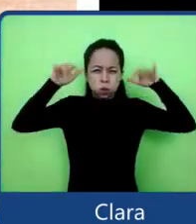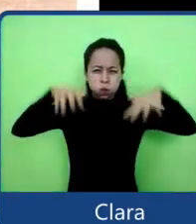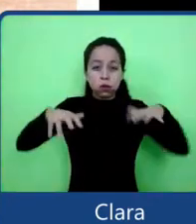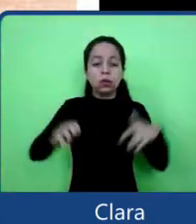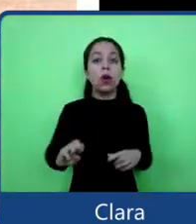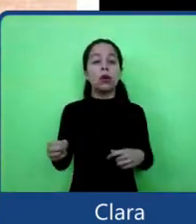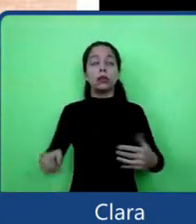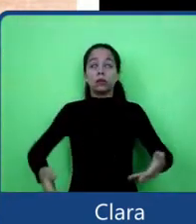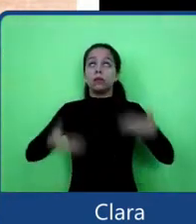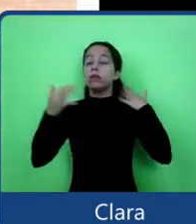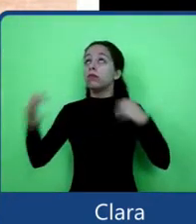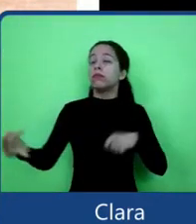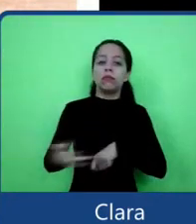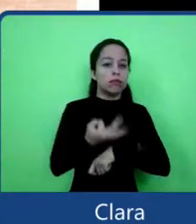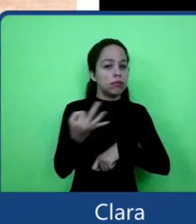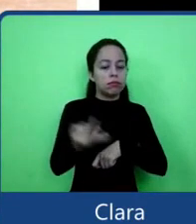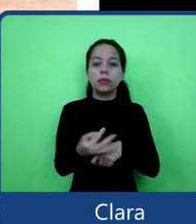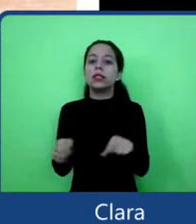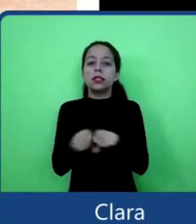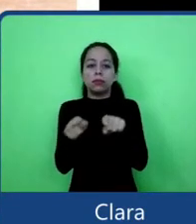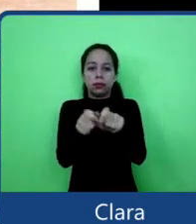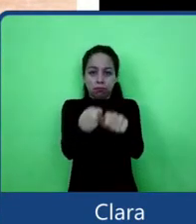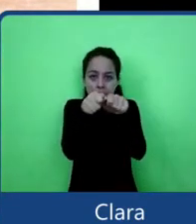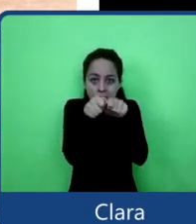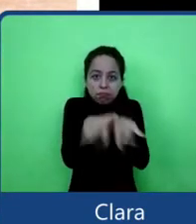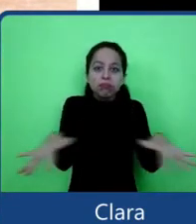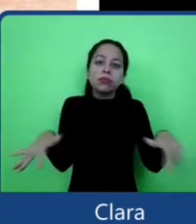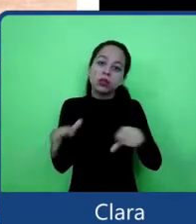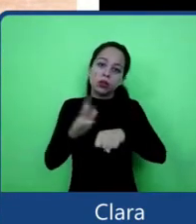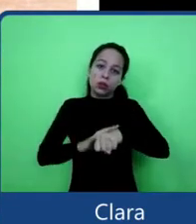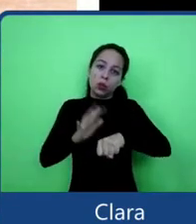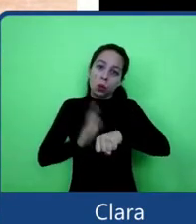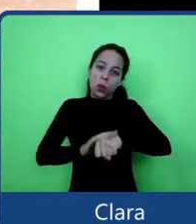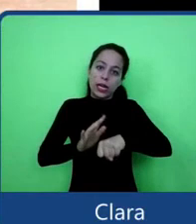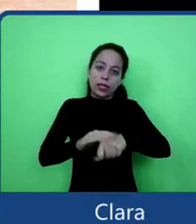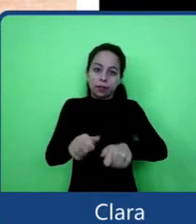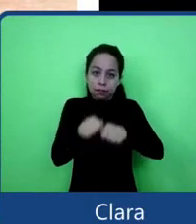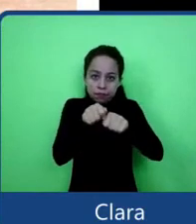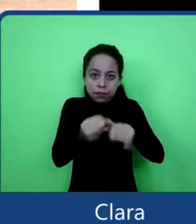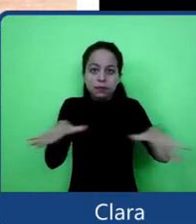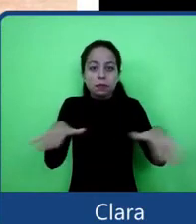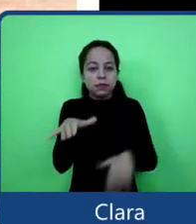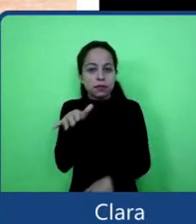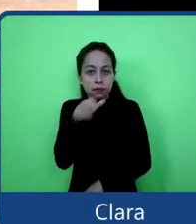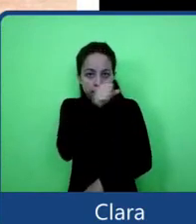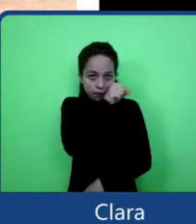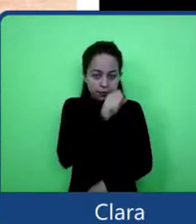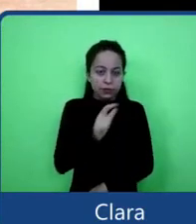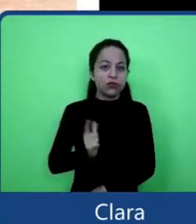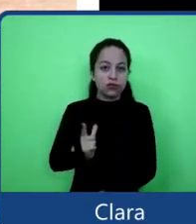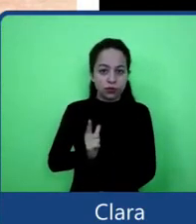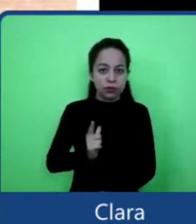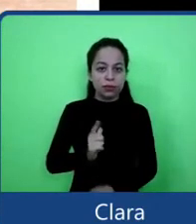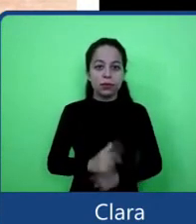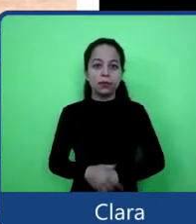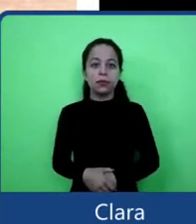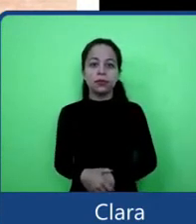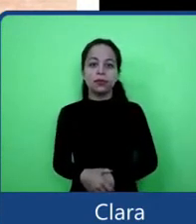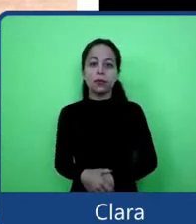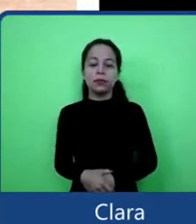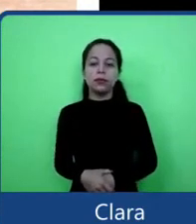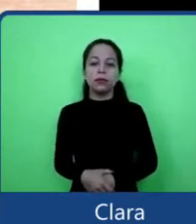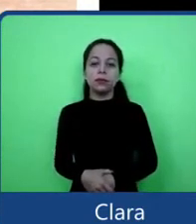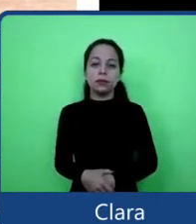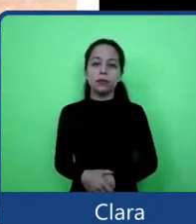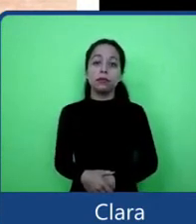epidemias e proliferação de vetores, né, que causam doenças, e a gente pode ter também impactos, né, na